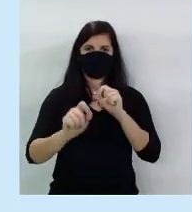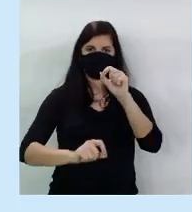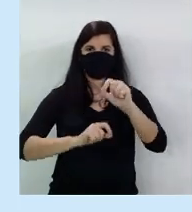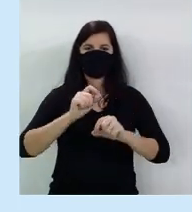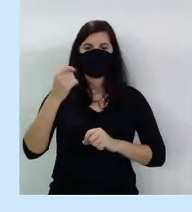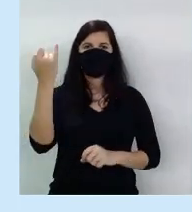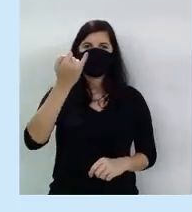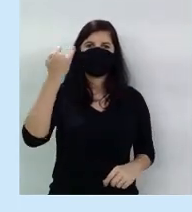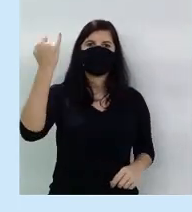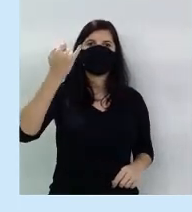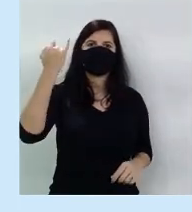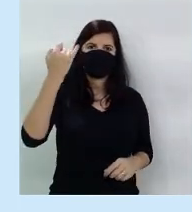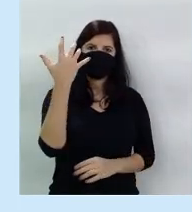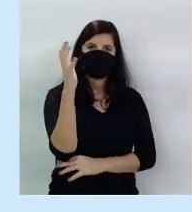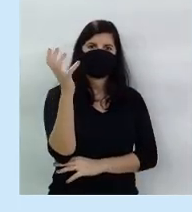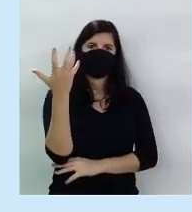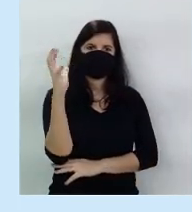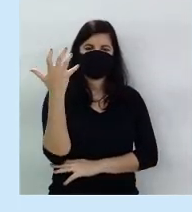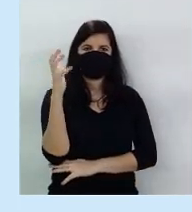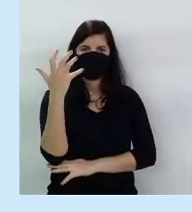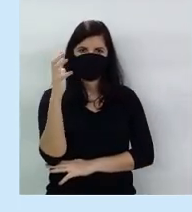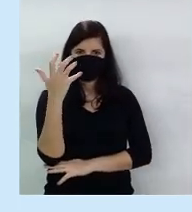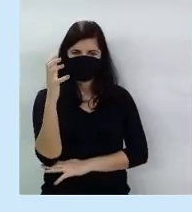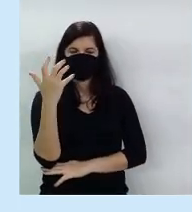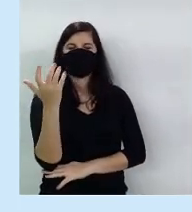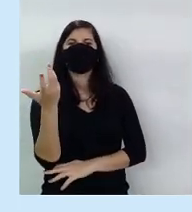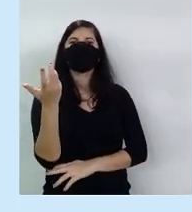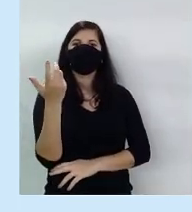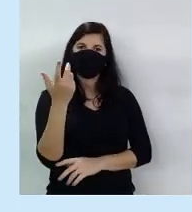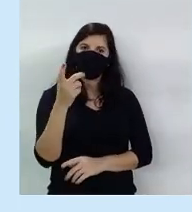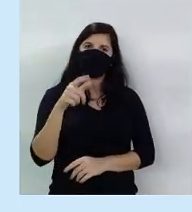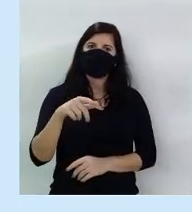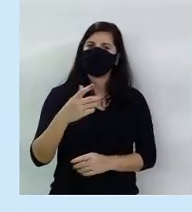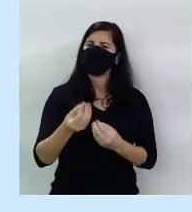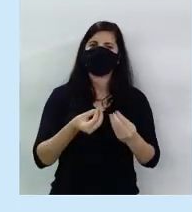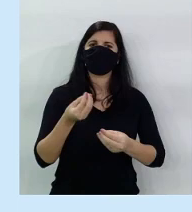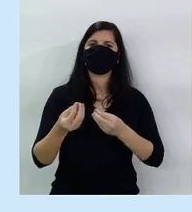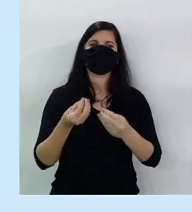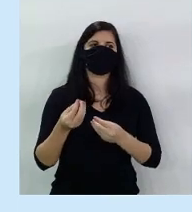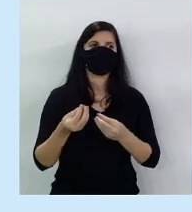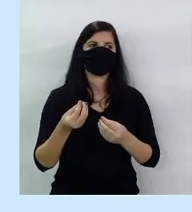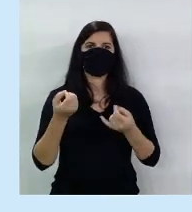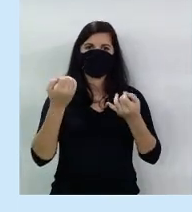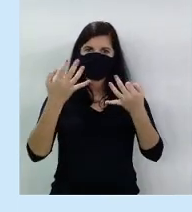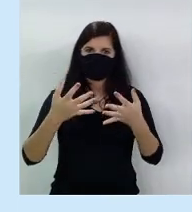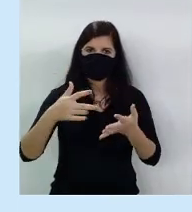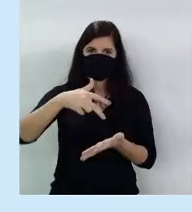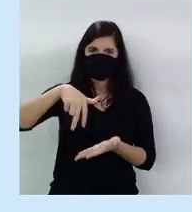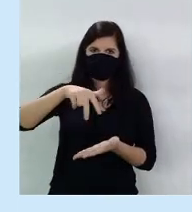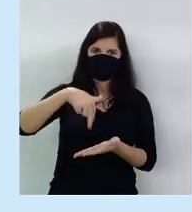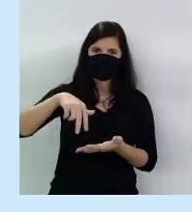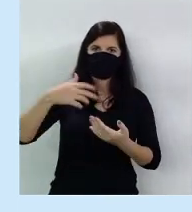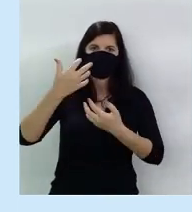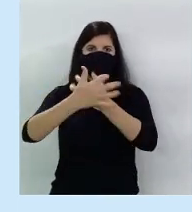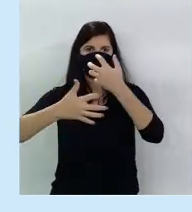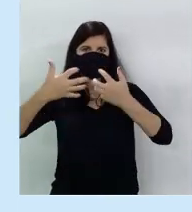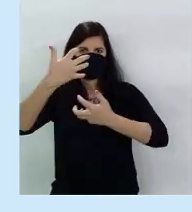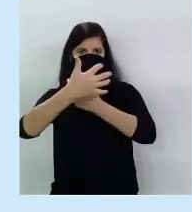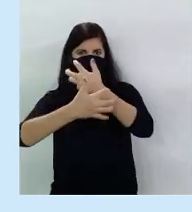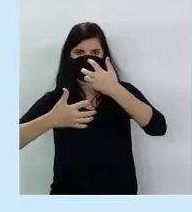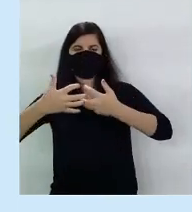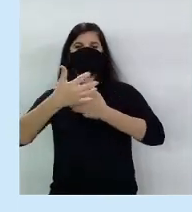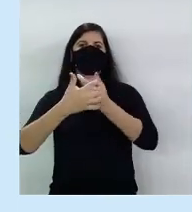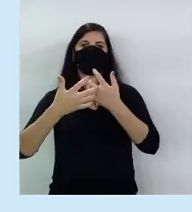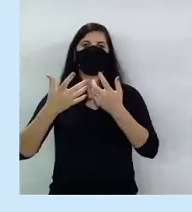a importância dessa árvore da Jurema Sagrada. Vejam só, eu falei o que? A dança, os cantos,